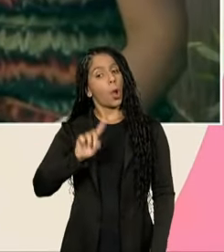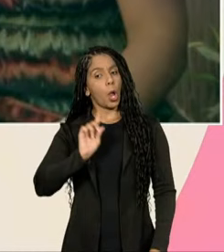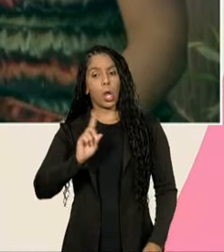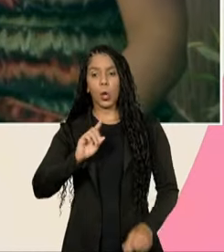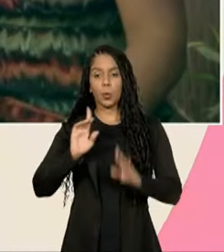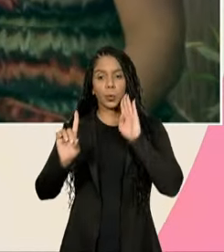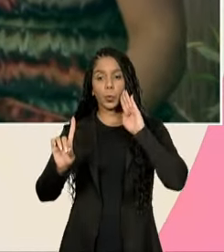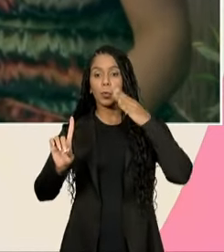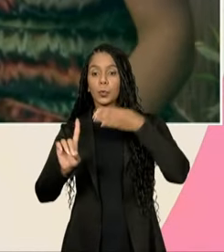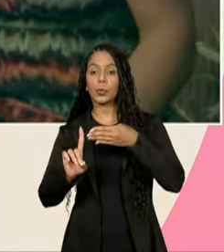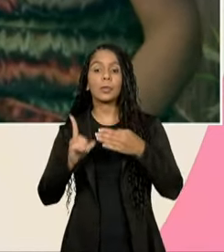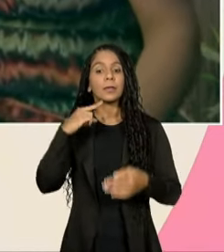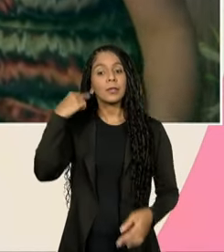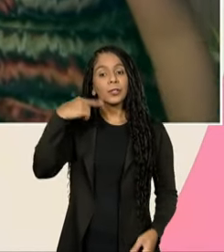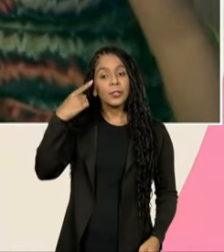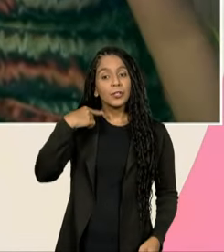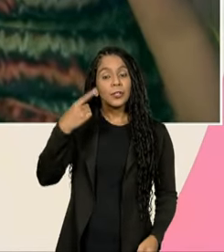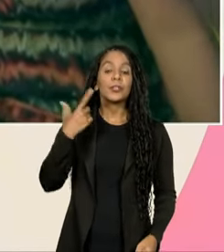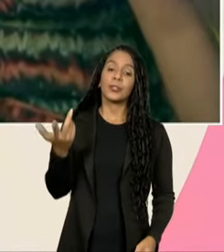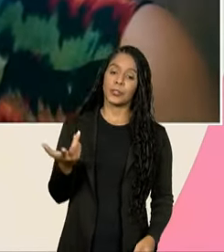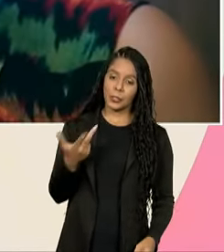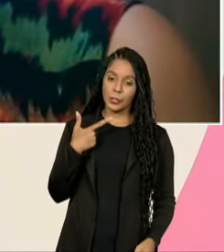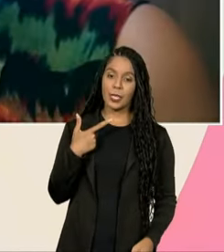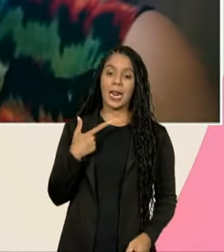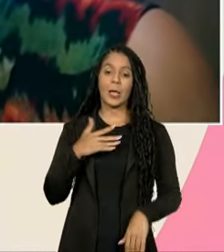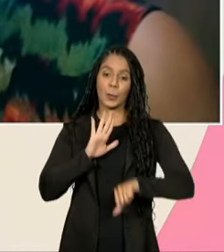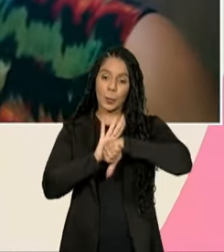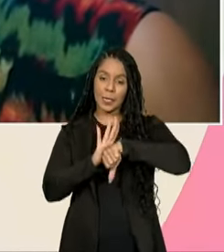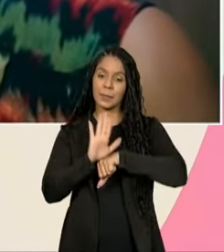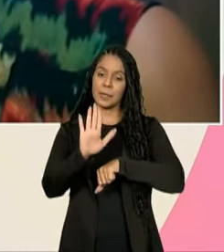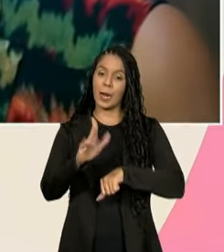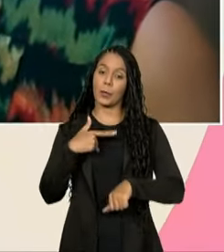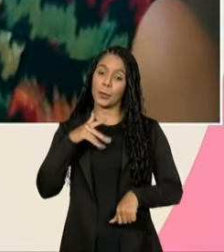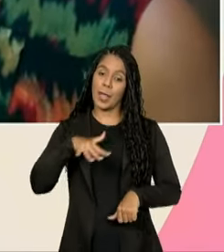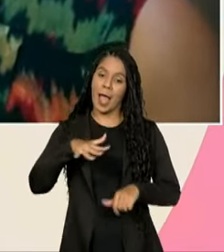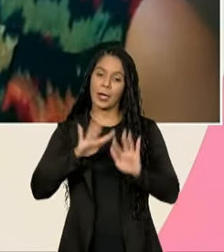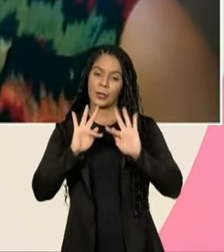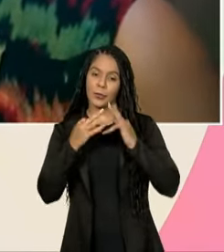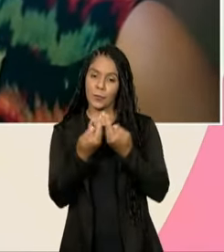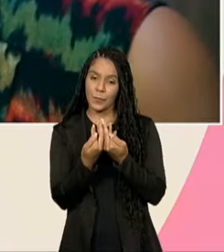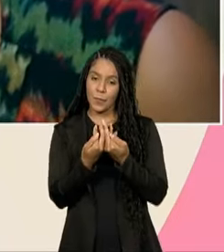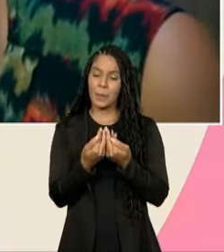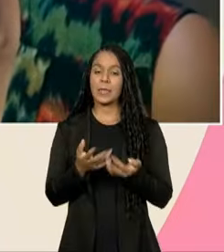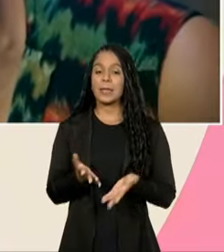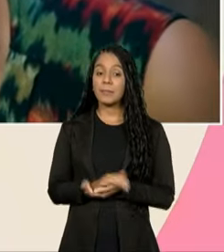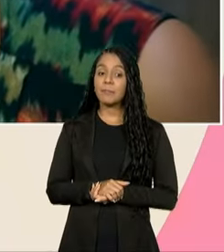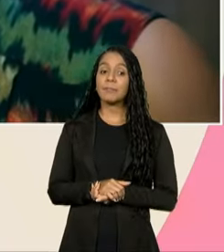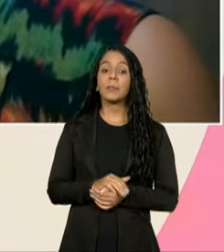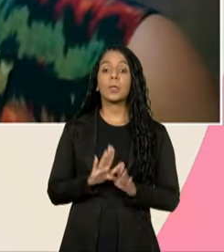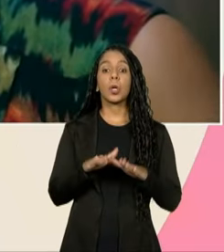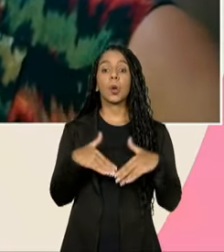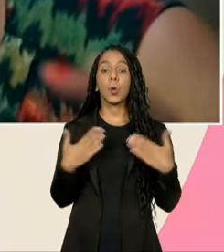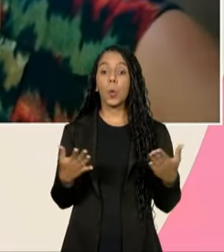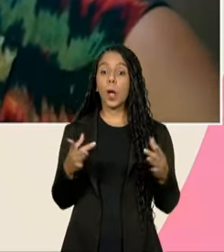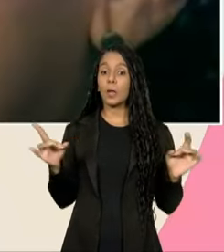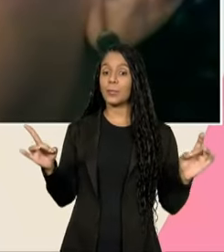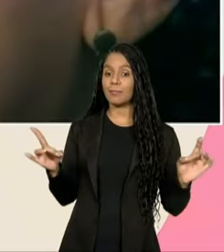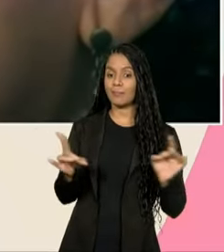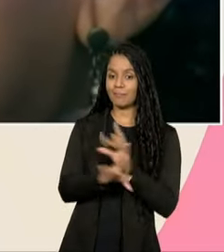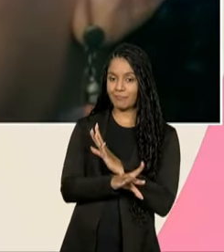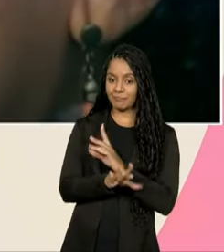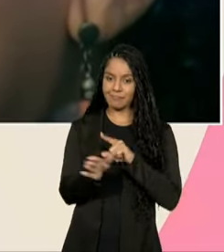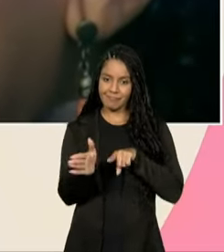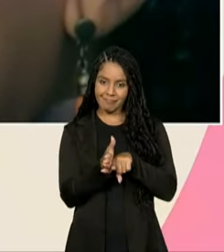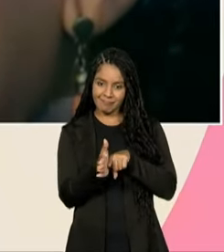direito criminal, sou da área de família e sucessões. Da família, eu sei, exato. Mas quando você termina uma investigação, significa